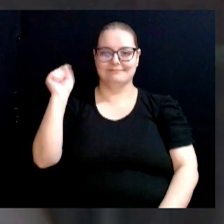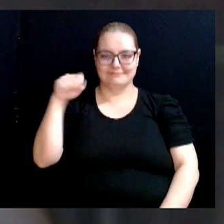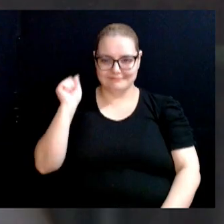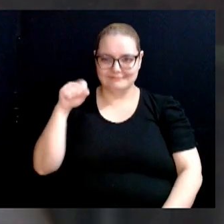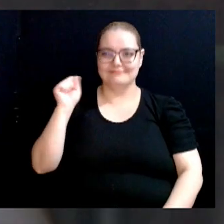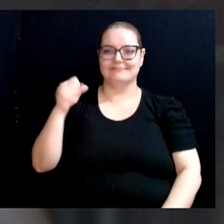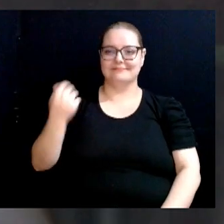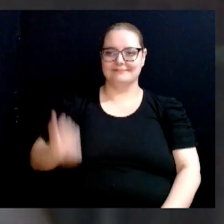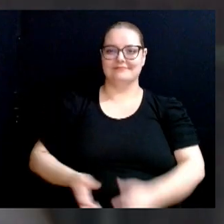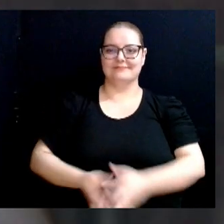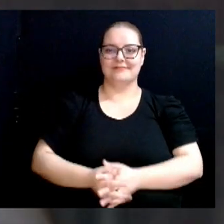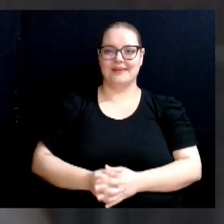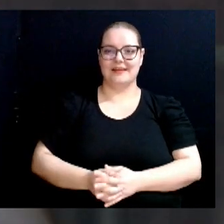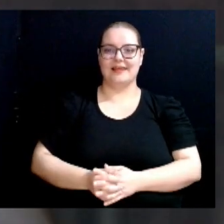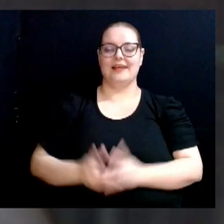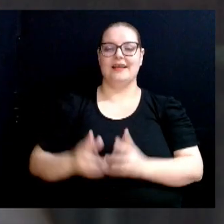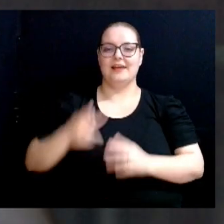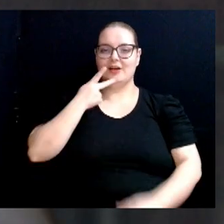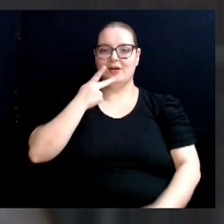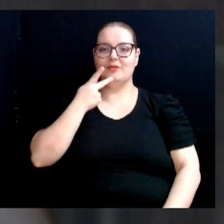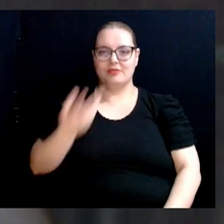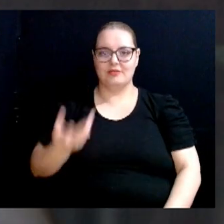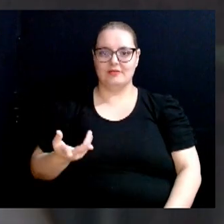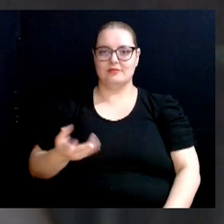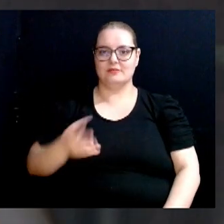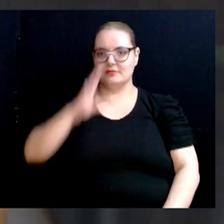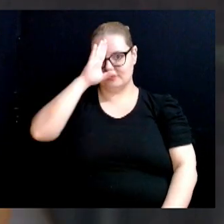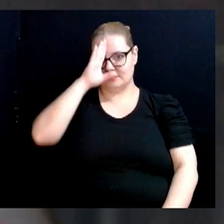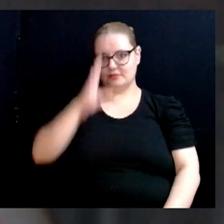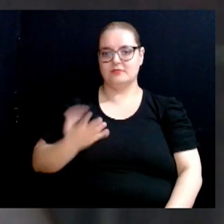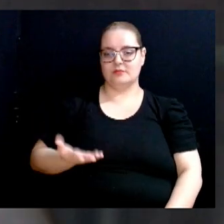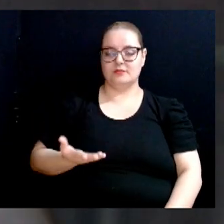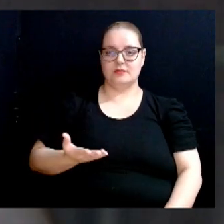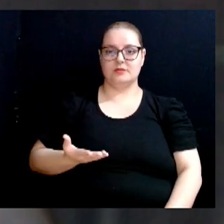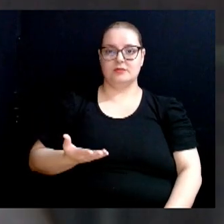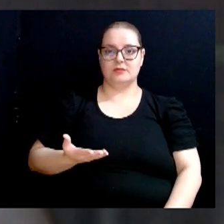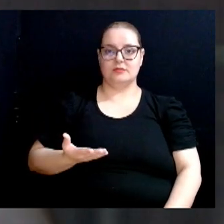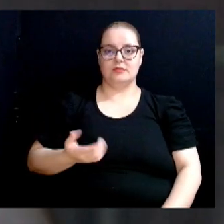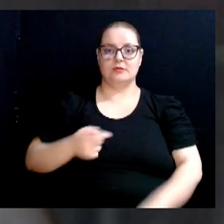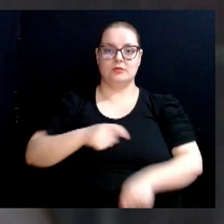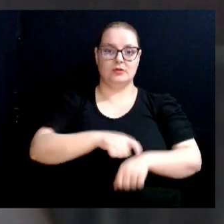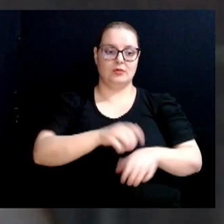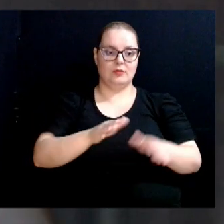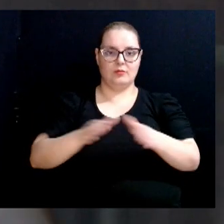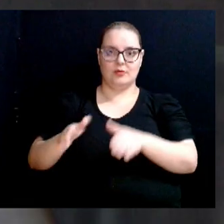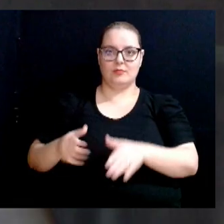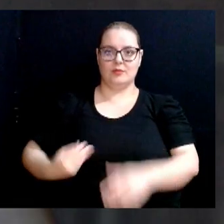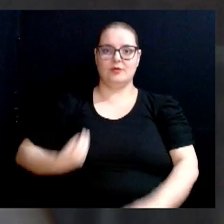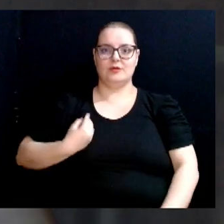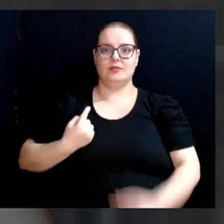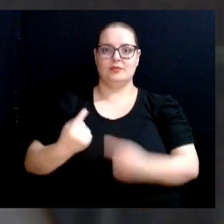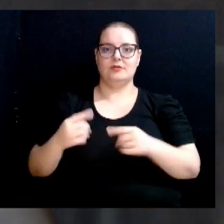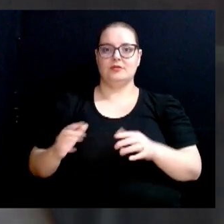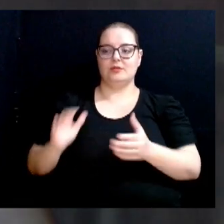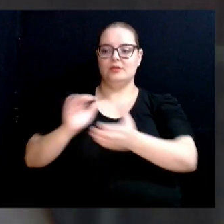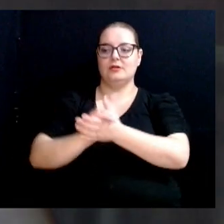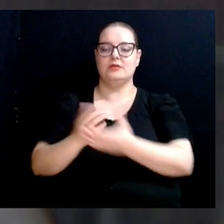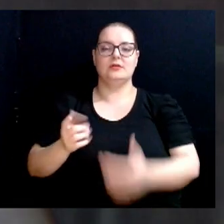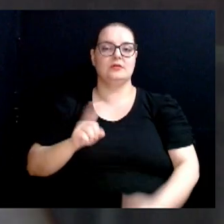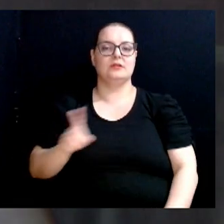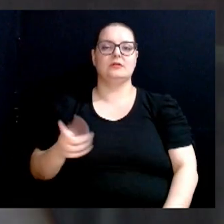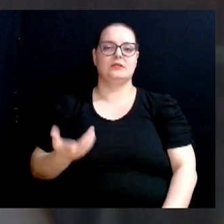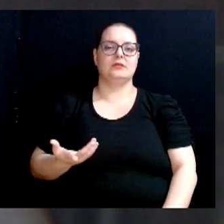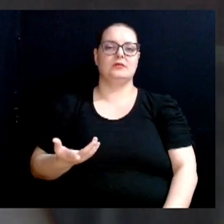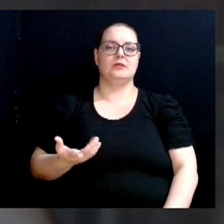falei, aquela questão principalmente de quando momentos de vida de cada casal. Não necessariamente o casal. É claro que às